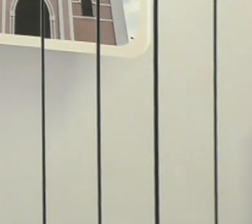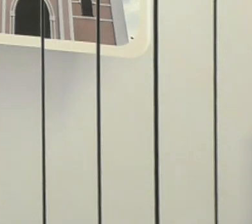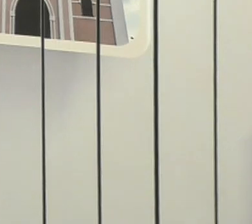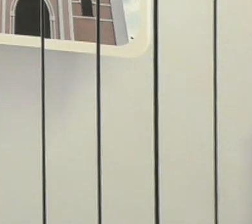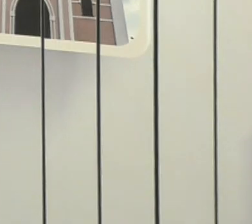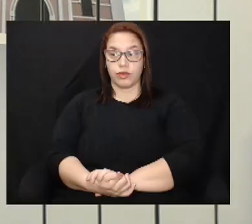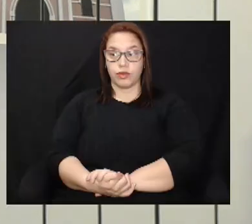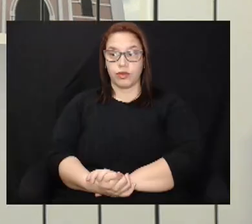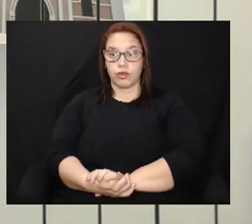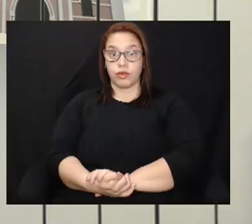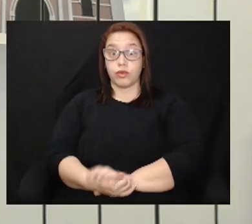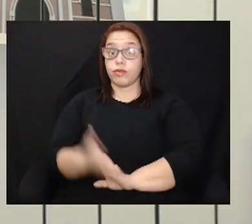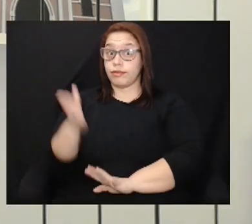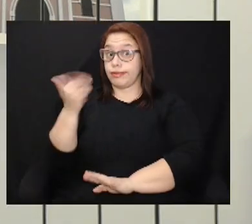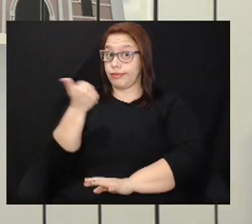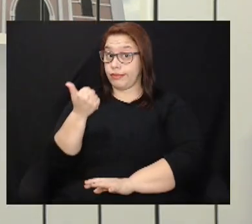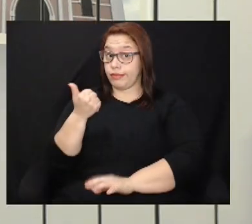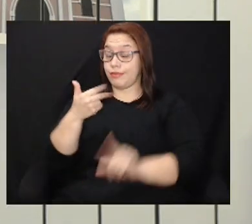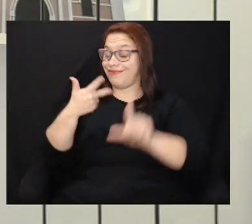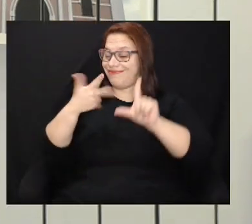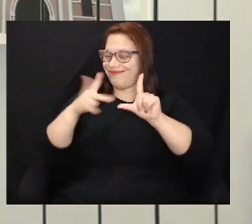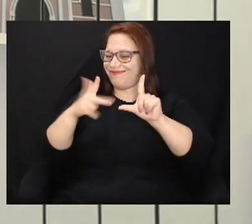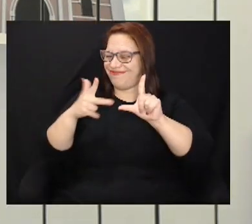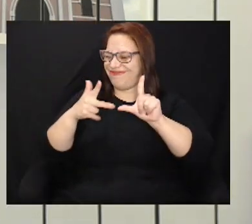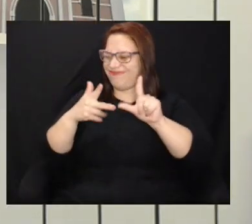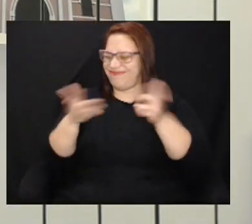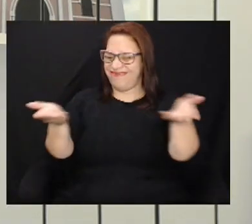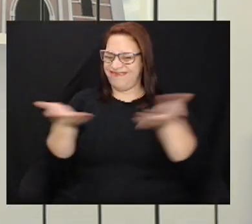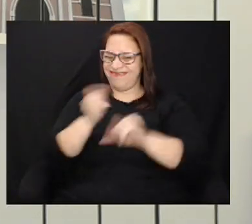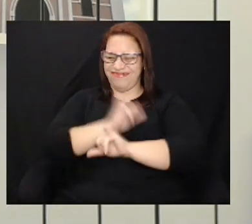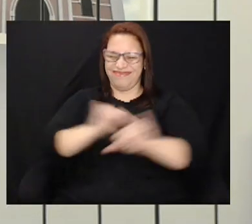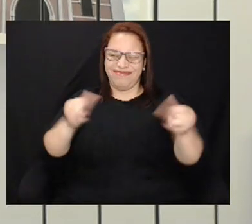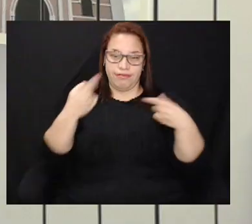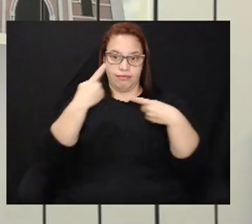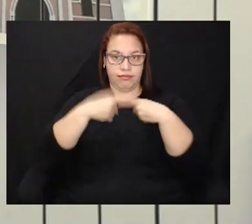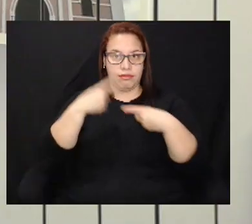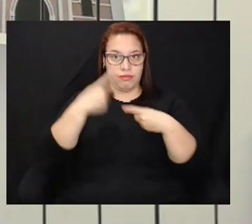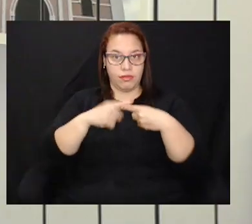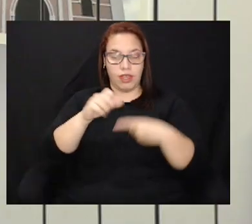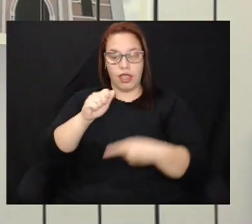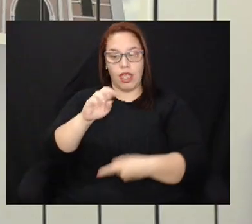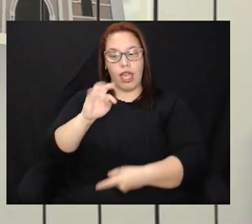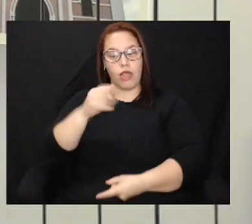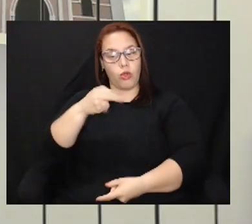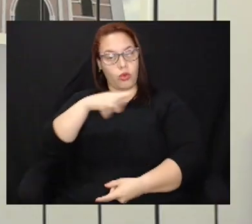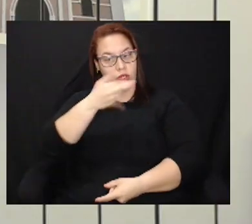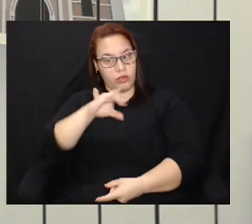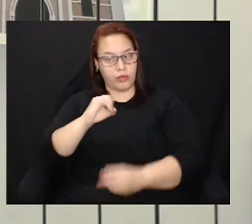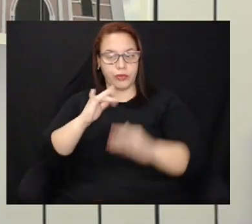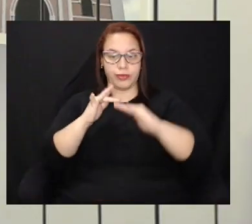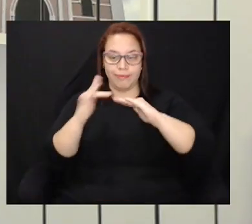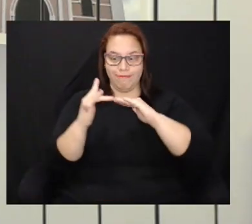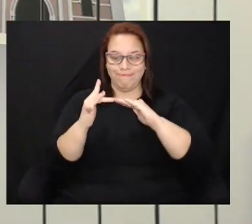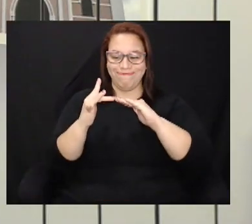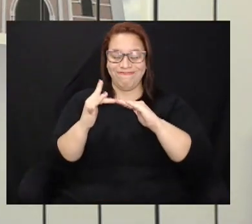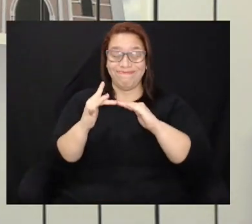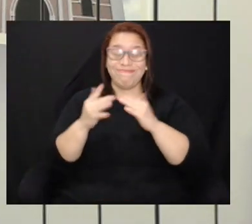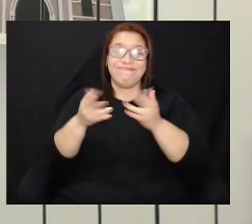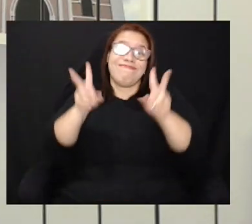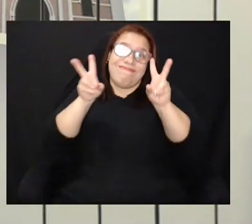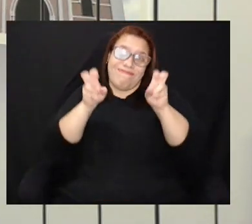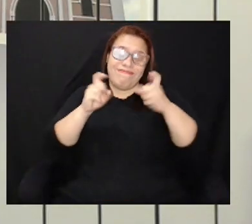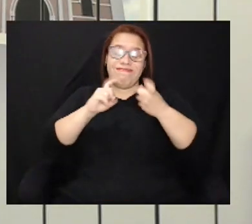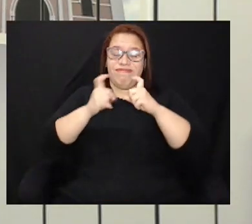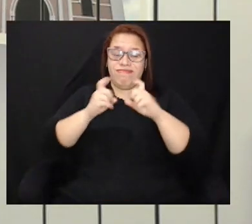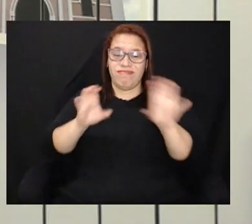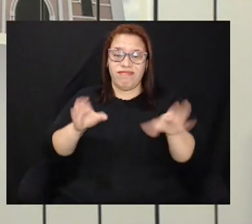Vamos com as notícias do Legislativo agora, porque a adultização nas redes sociais foi tema da reunião da Comissão de